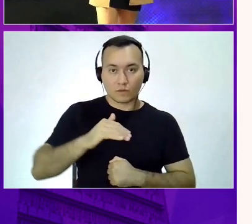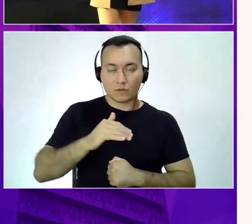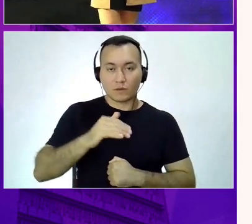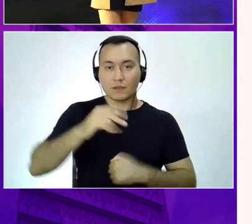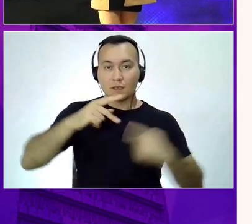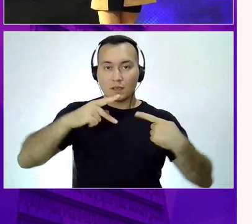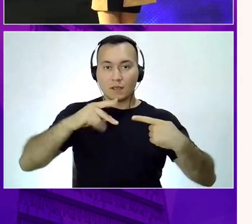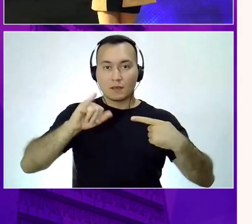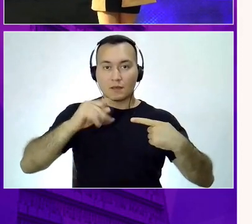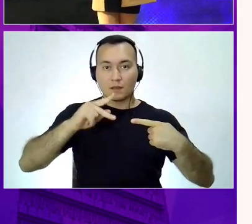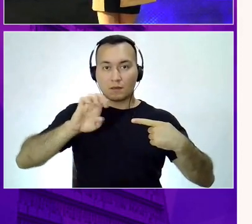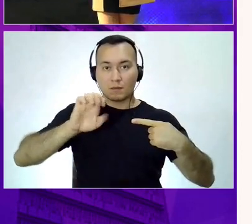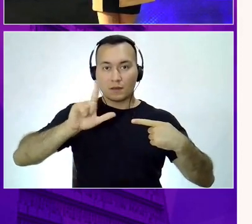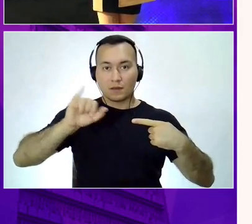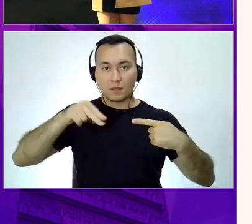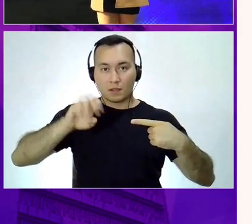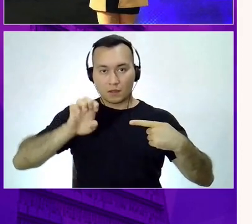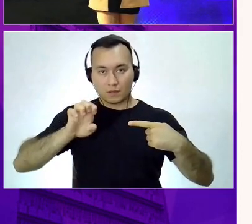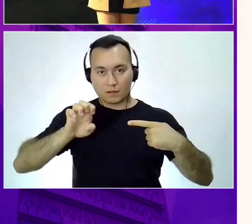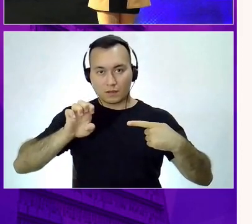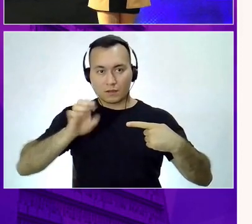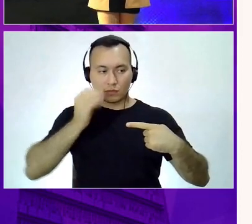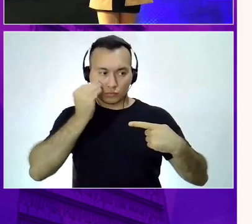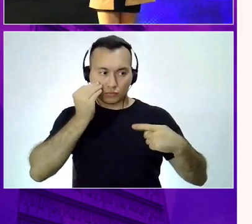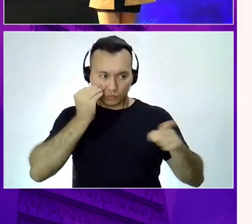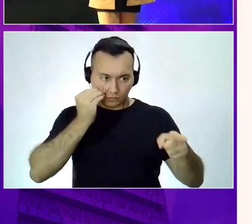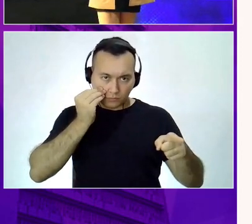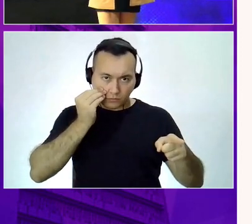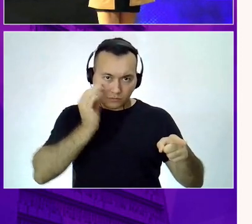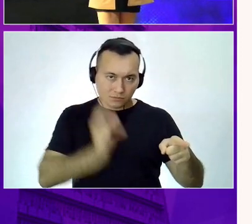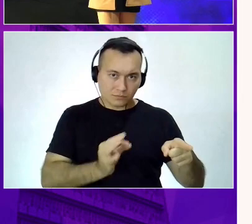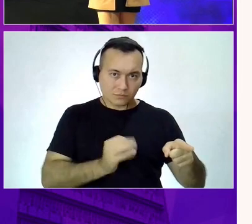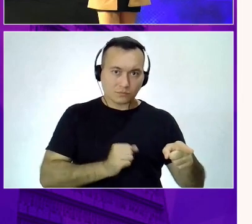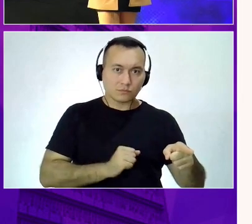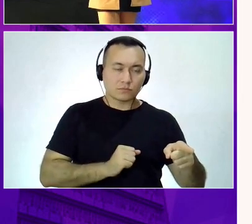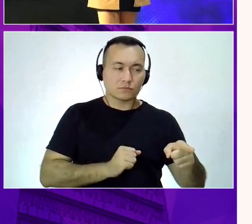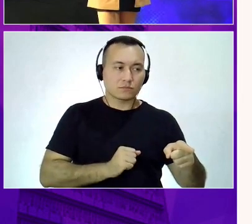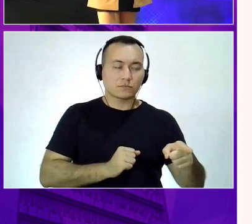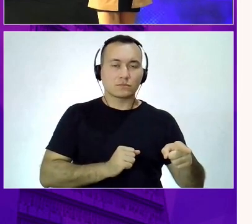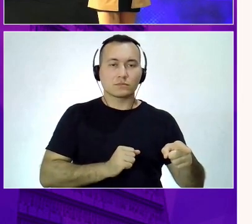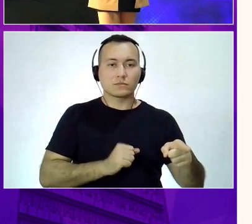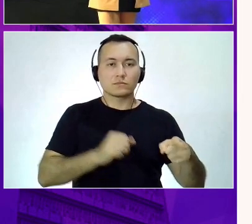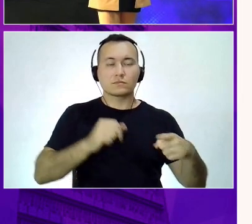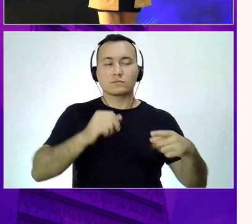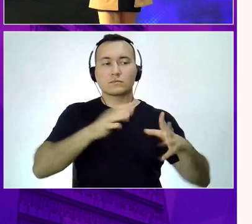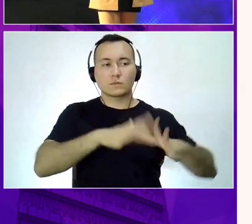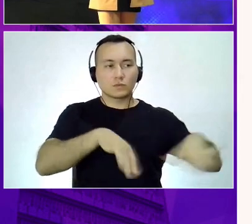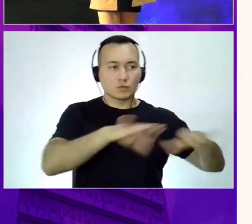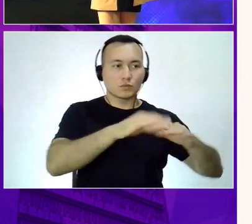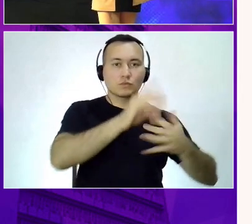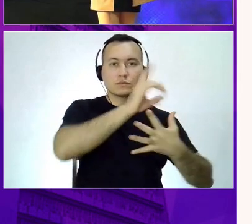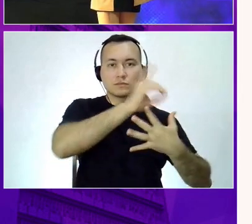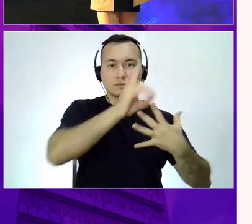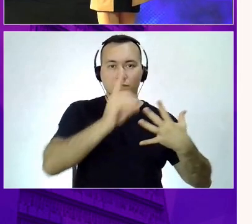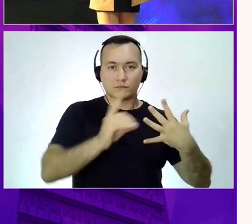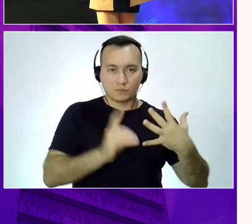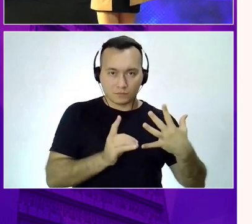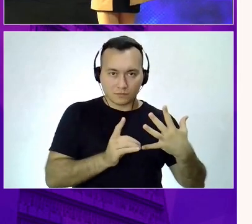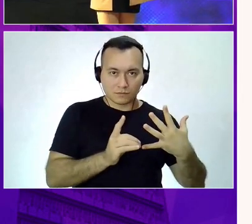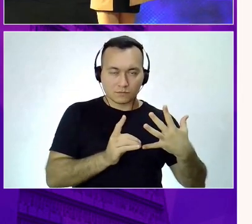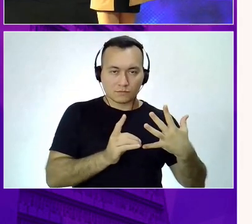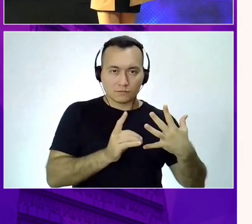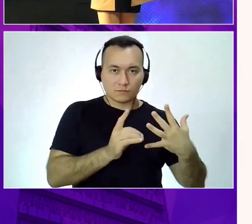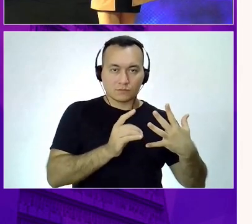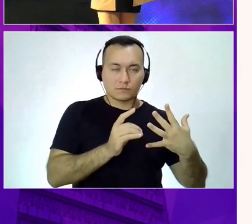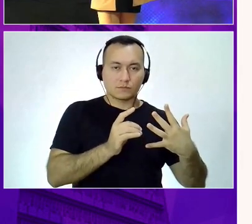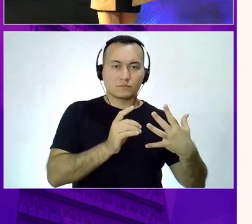que você está garantindo qualidade de código, cobertura de código? Todas essas coisas a gente pode tentar dar uma segurada